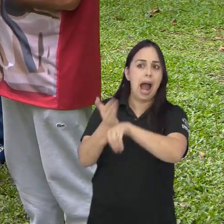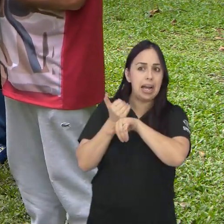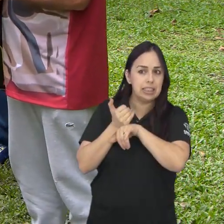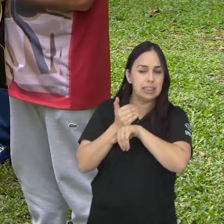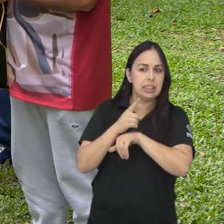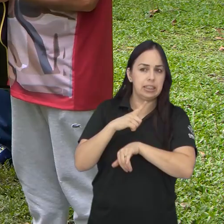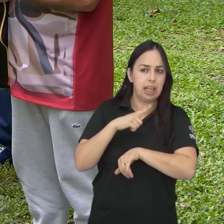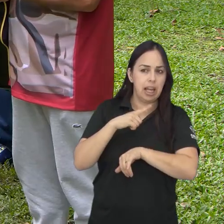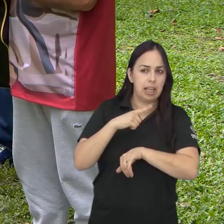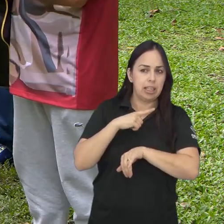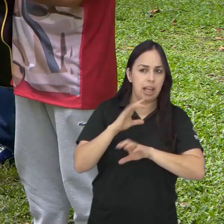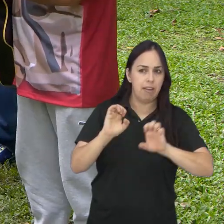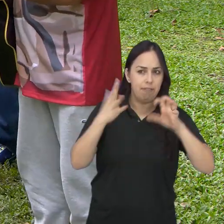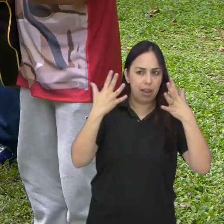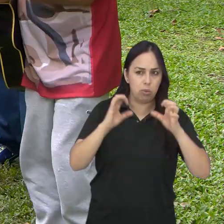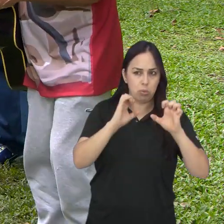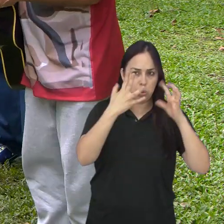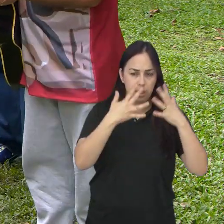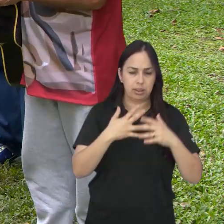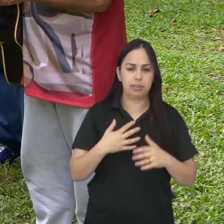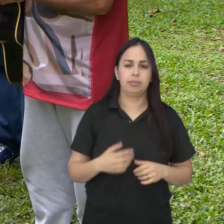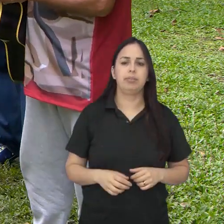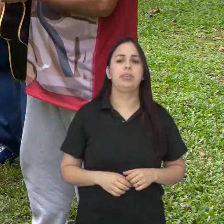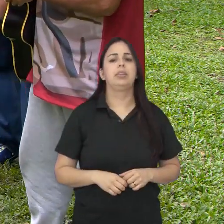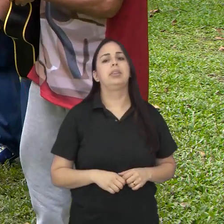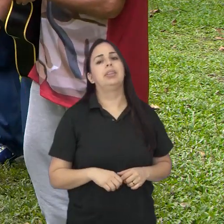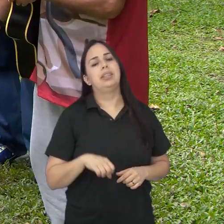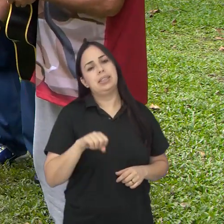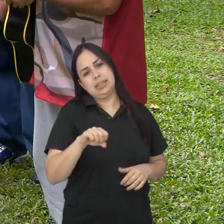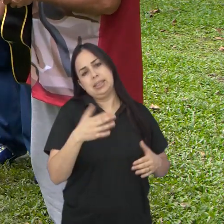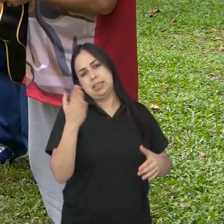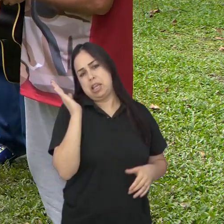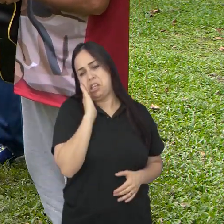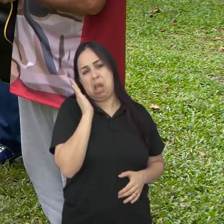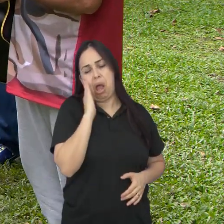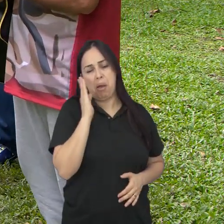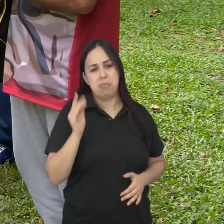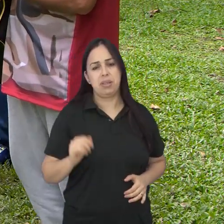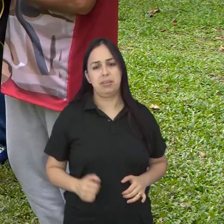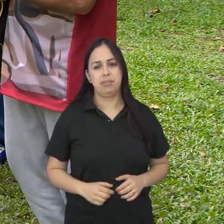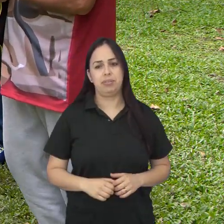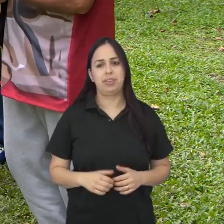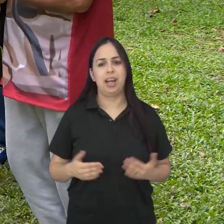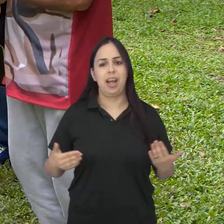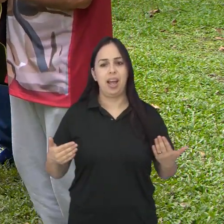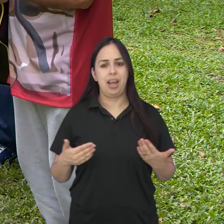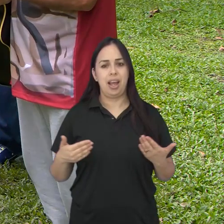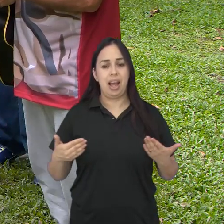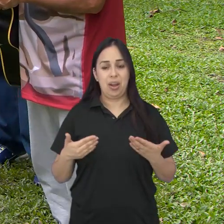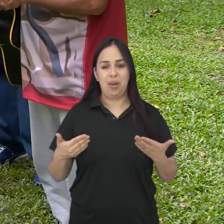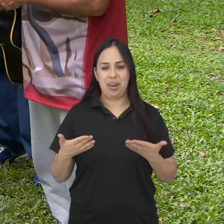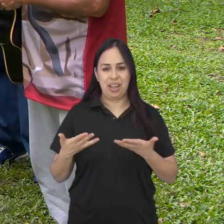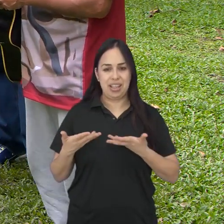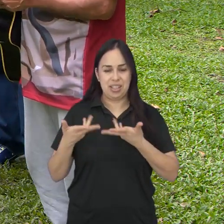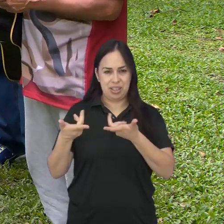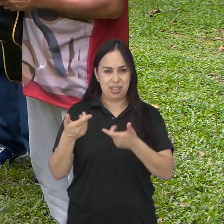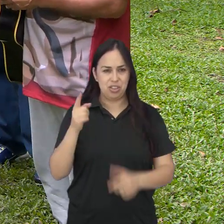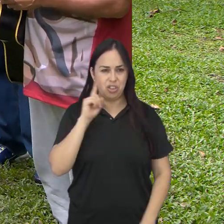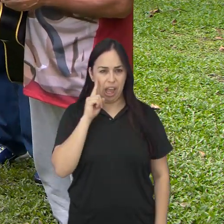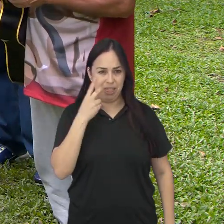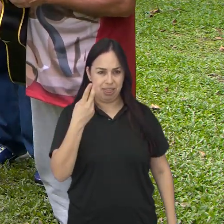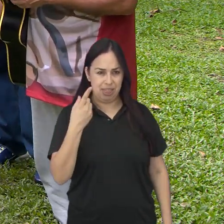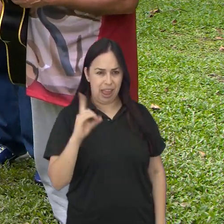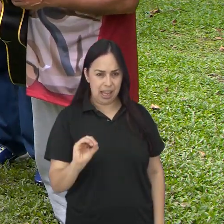outros eventos por aí, né? Tem, você sabe como é que é. Inclusive nós estamos agora com um convite, né, pro dia